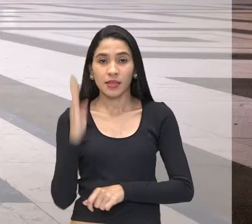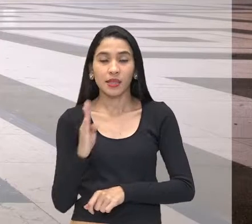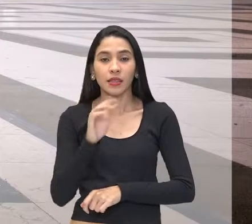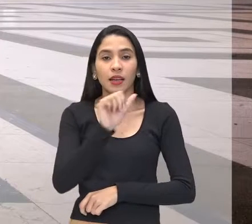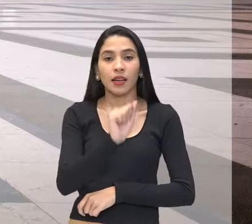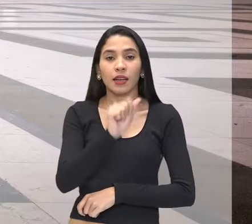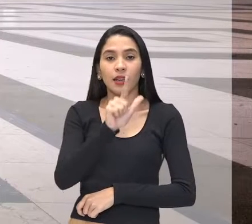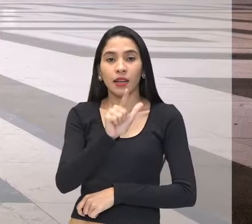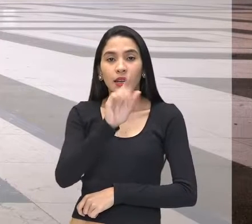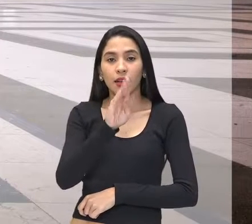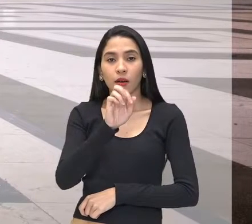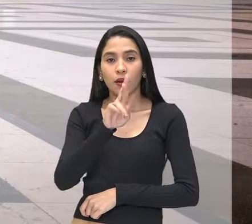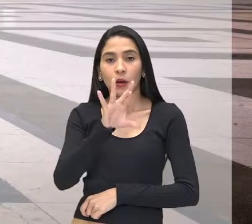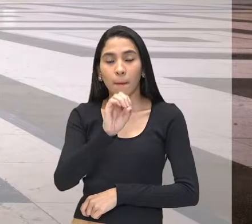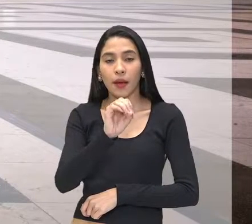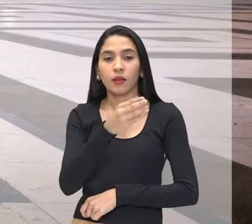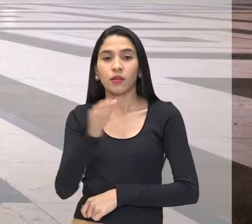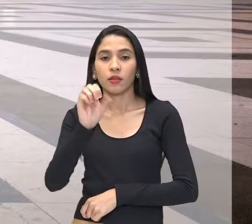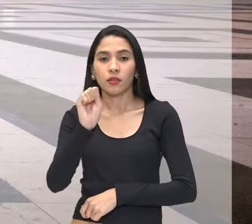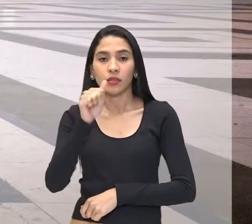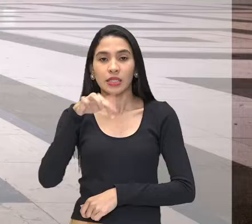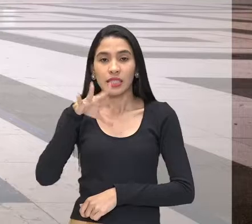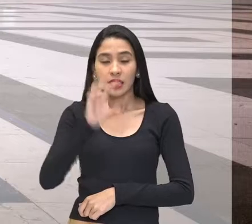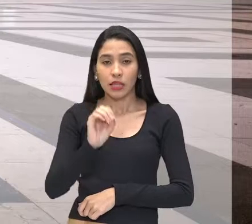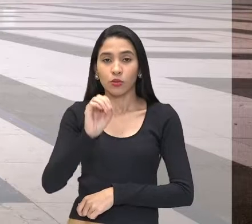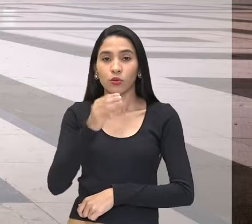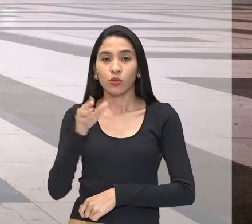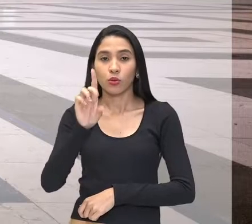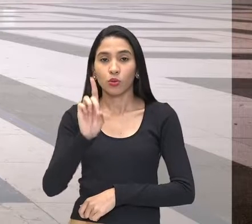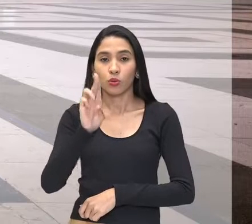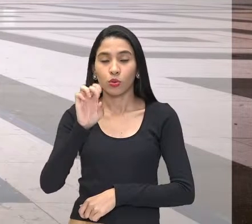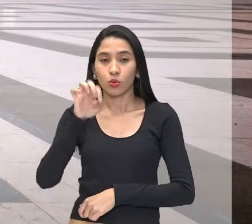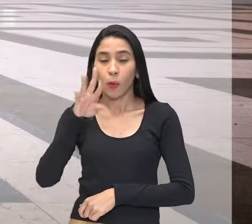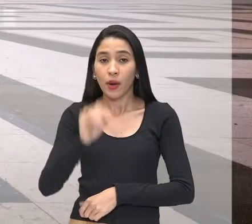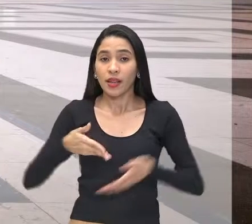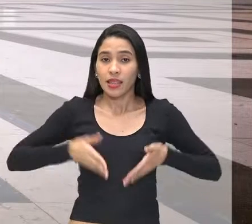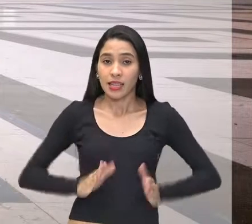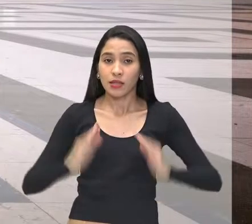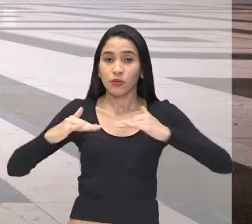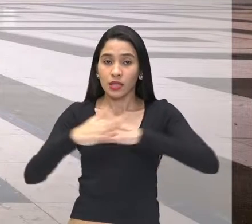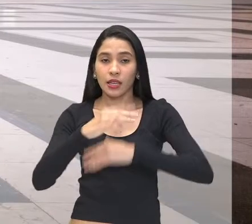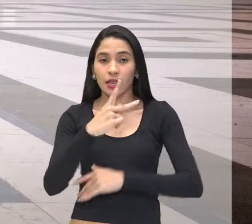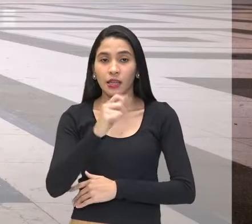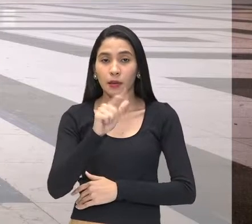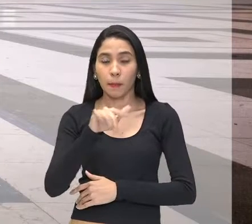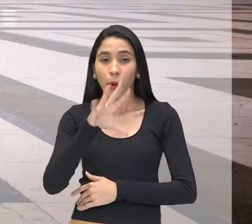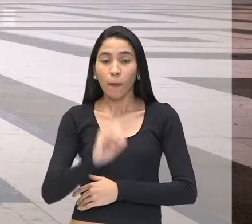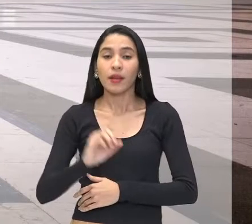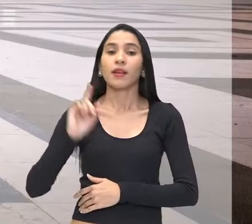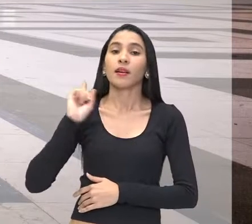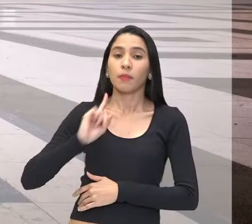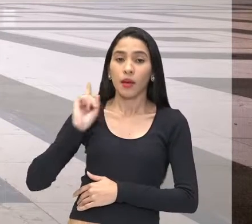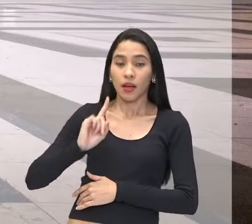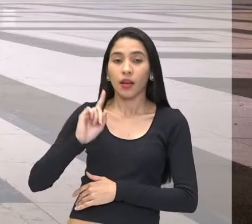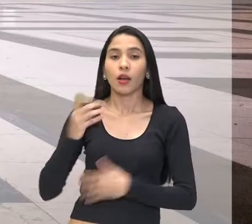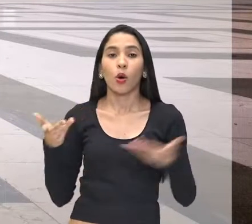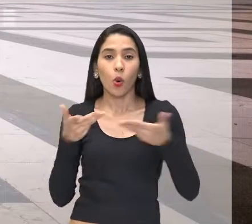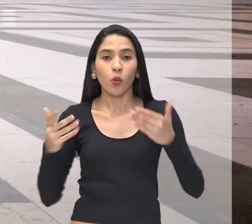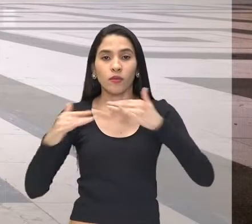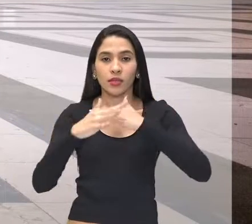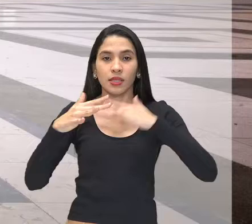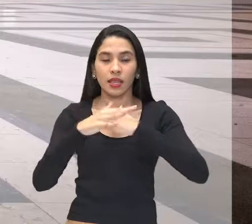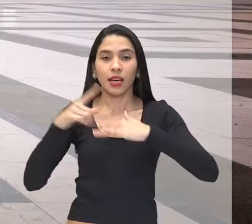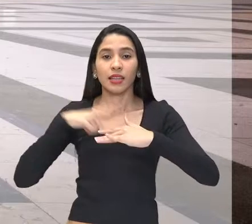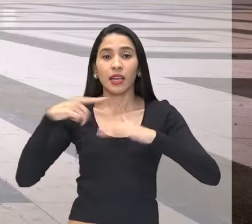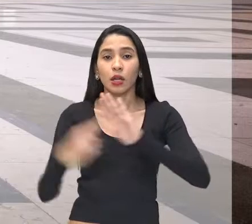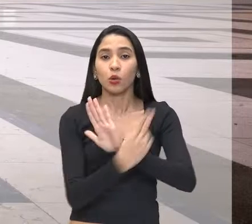Dumont. Santos Dumont nasceu na cidade de Palmira em 1873, em Minas Gerais. Hoje essa cidade é chamada